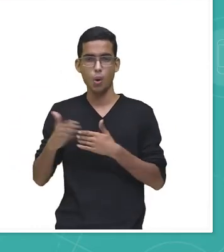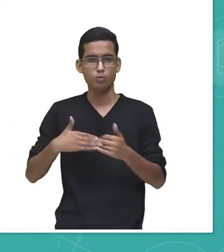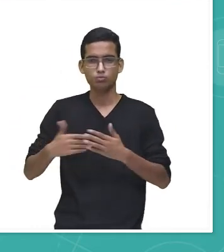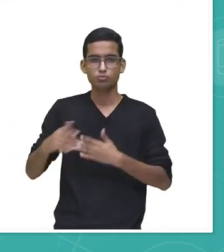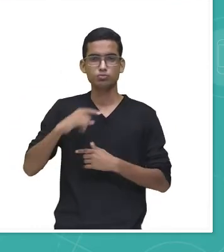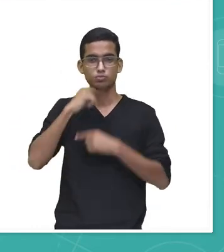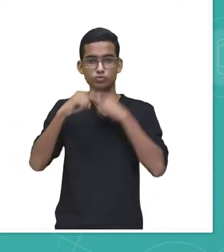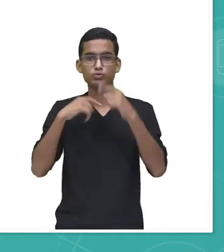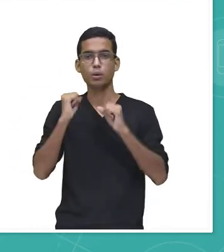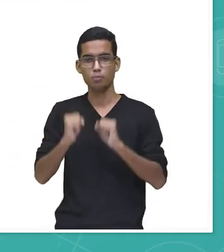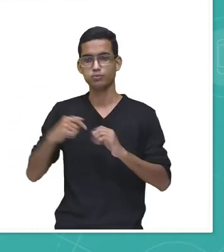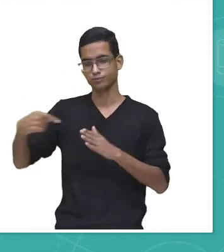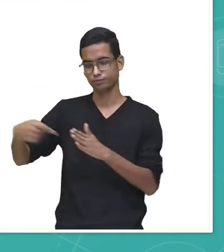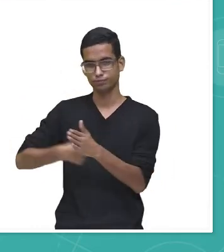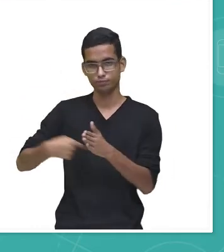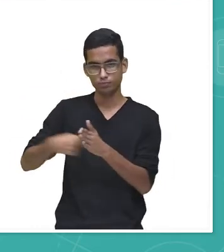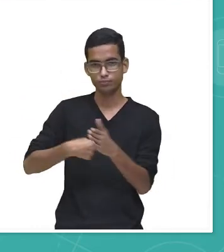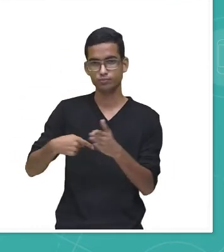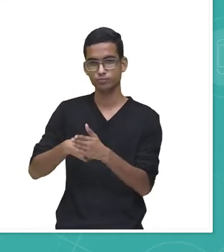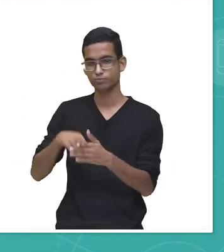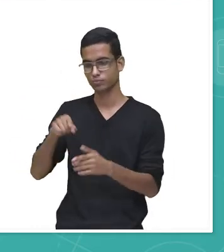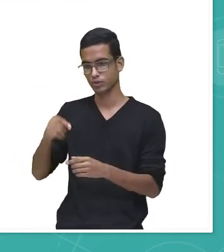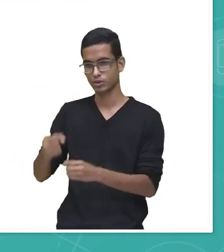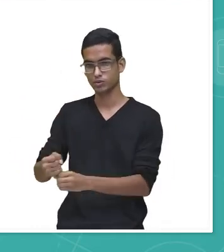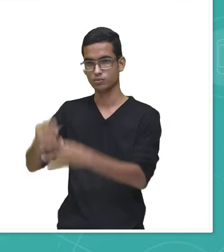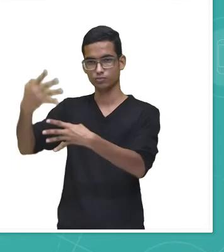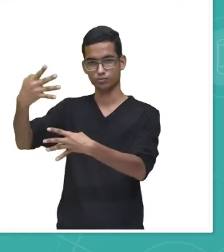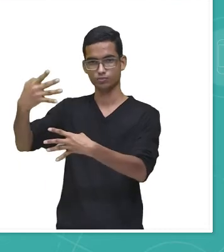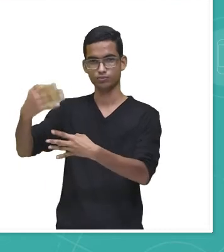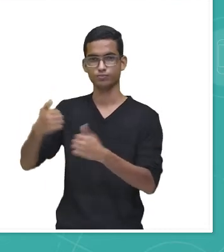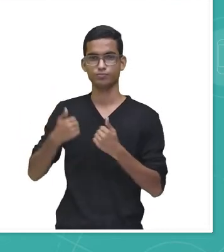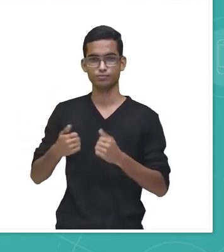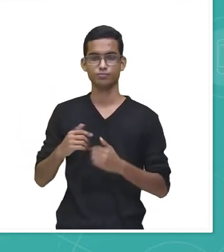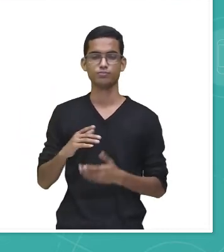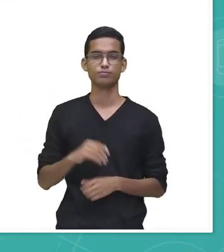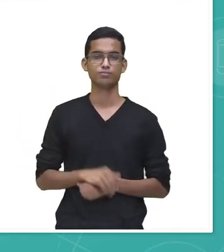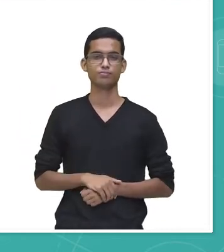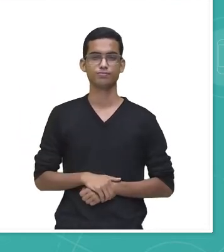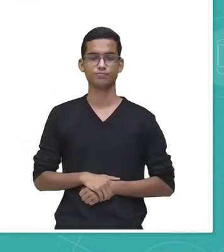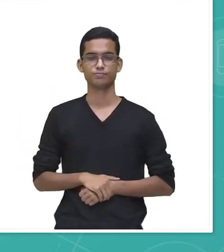nossos professores também para esclarecer, ok? Até daqui a pouco para a nossa correção.